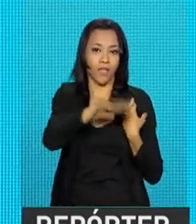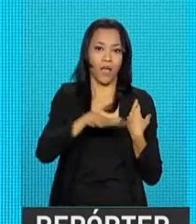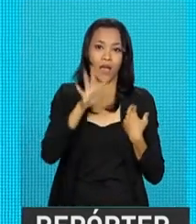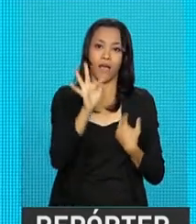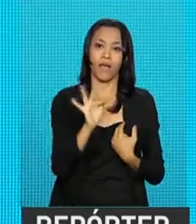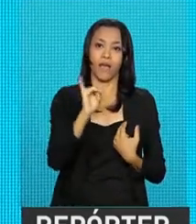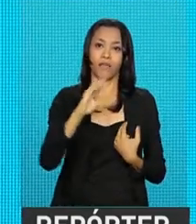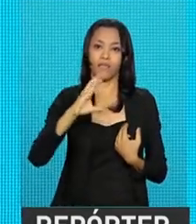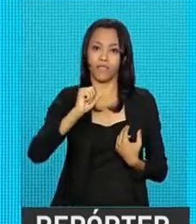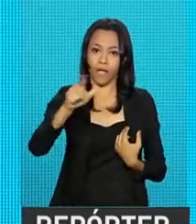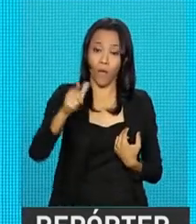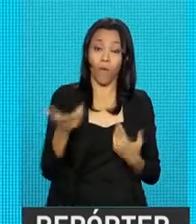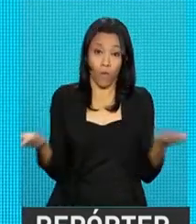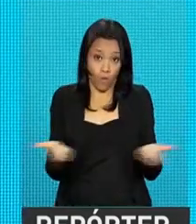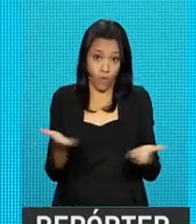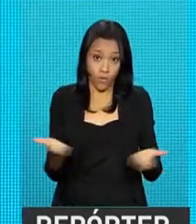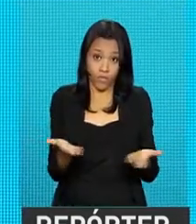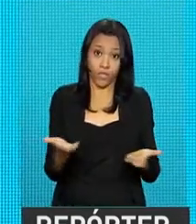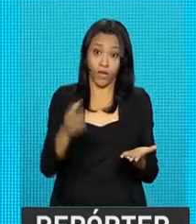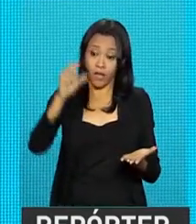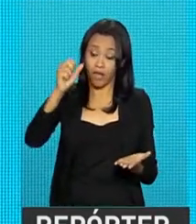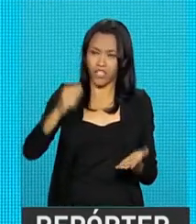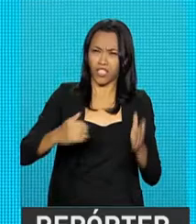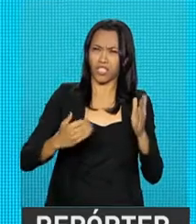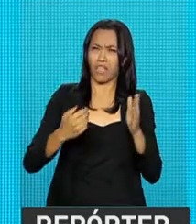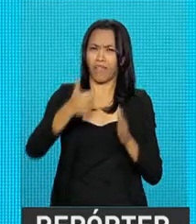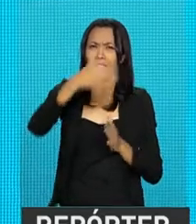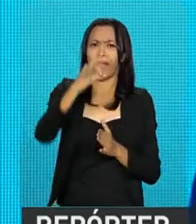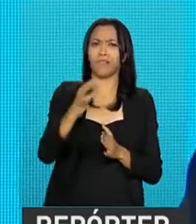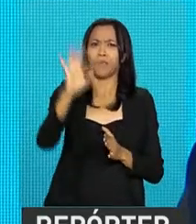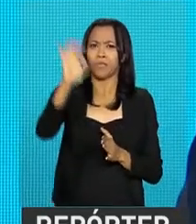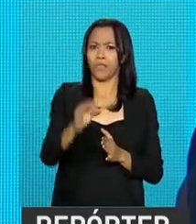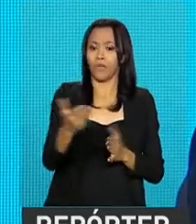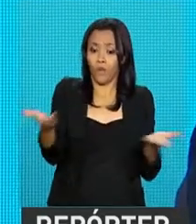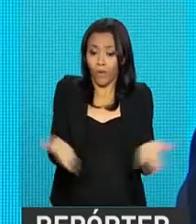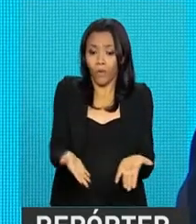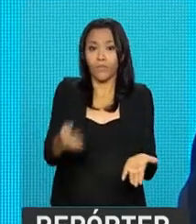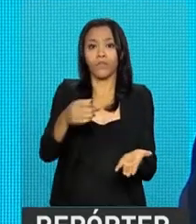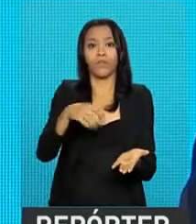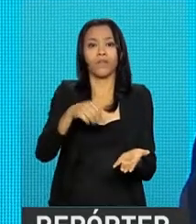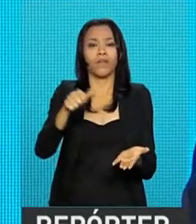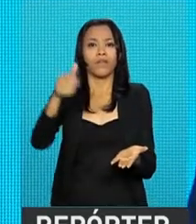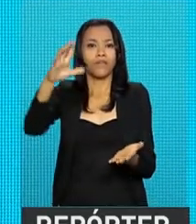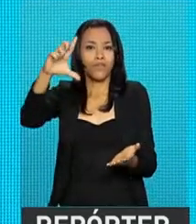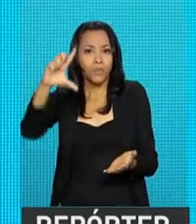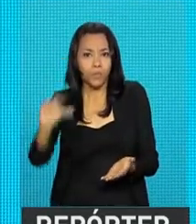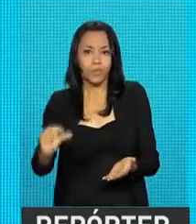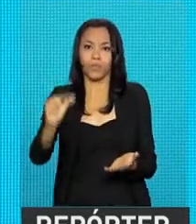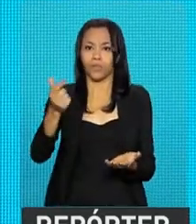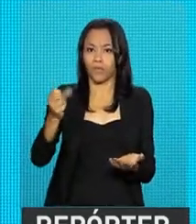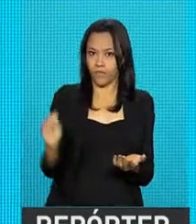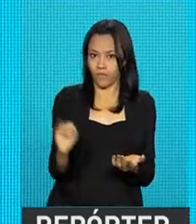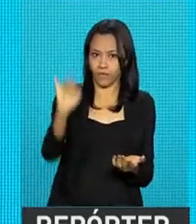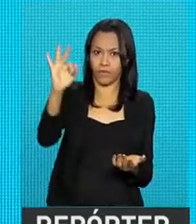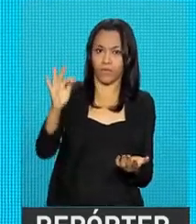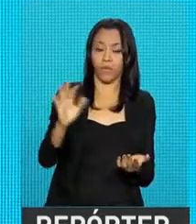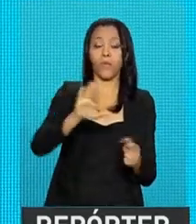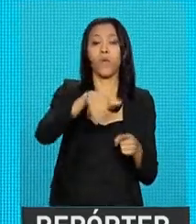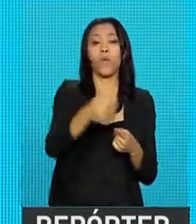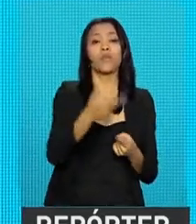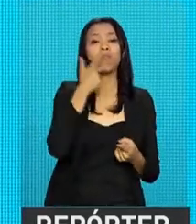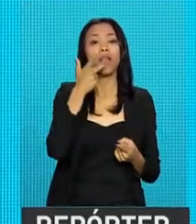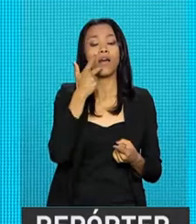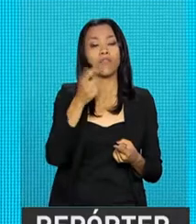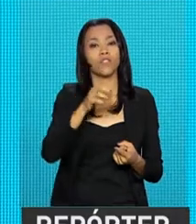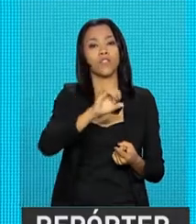chegava a quase 10%, hoje, precisamente hoje, está em 2,54%. Quando nós falamos da taxa